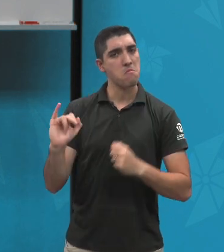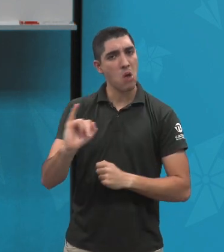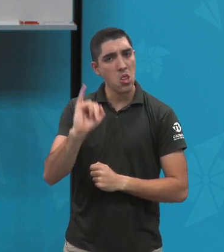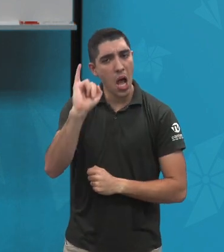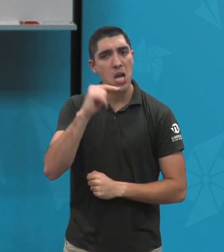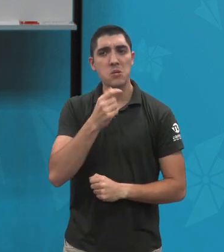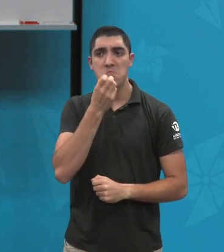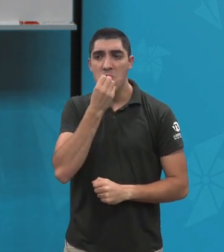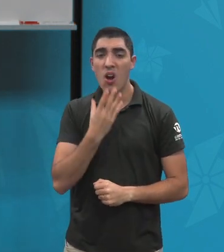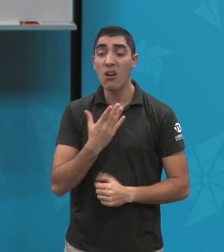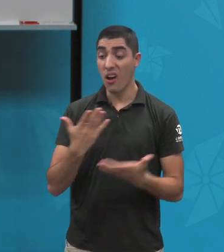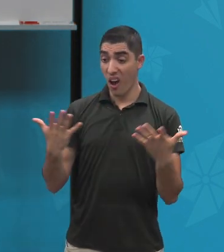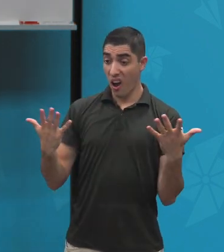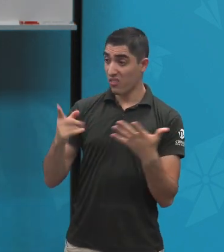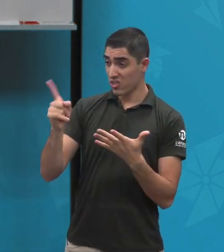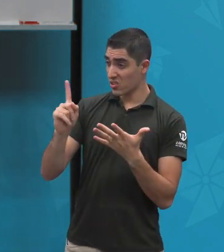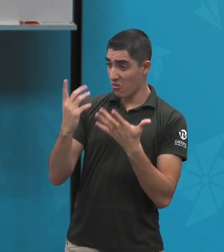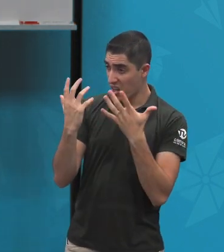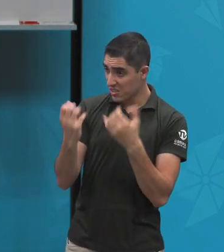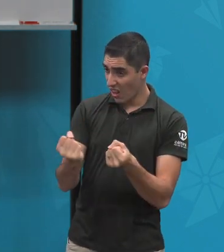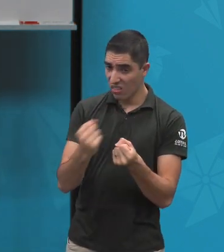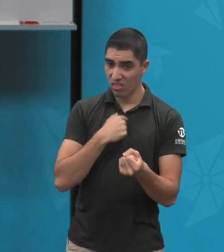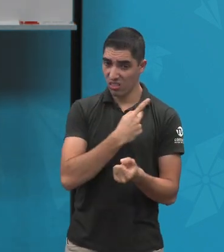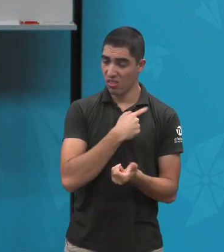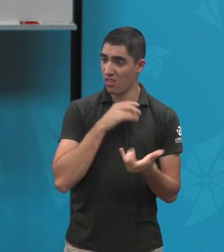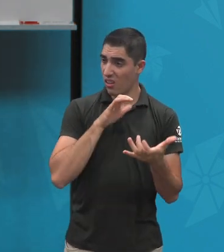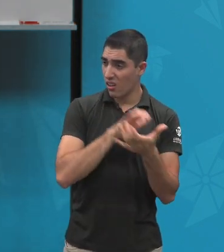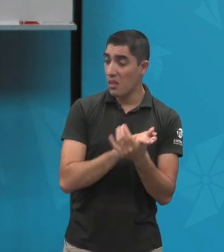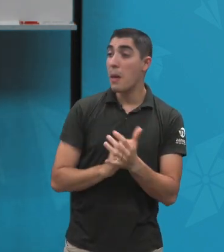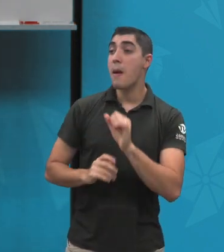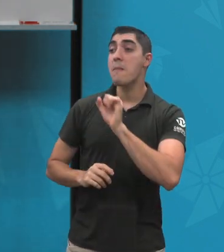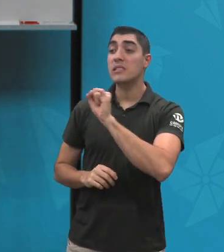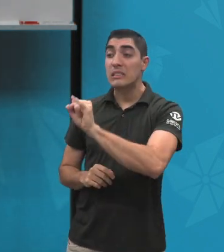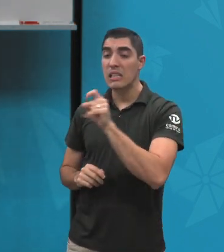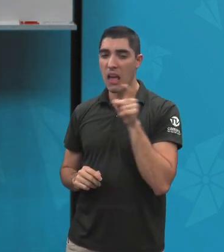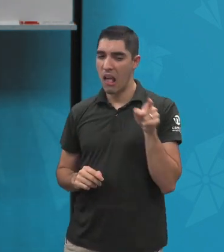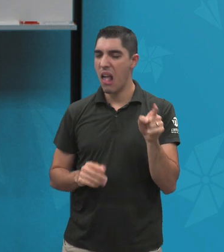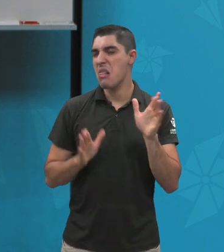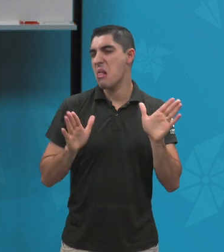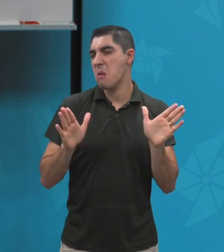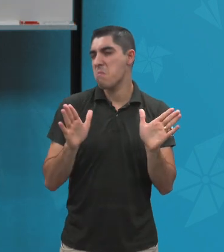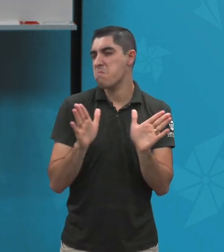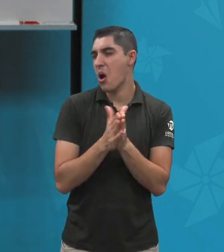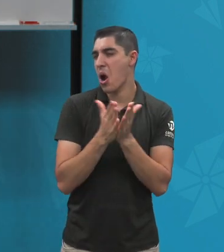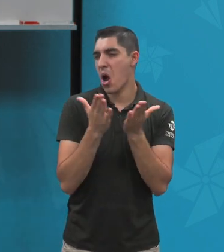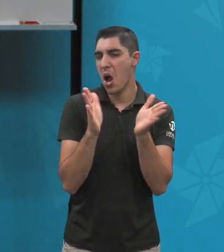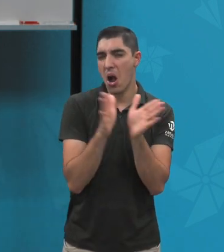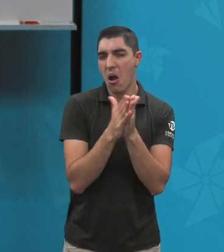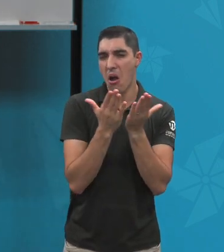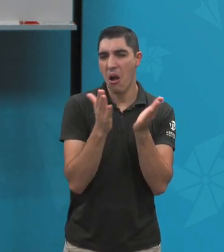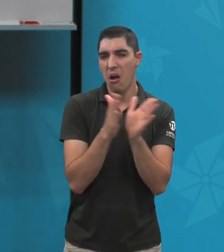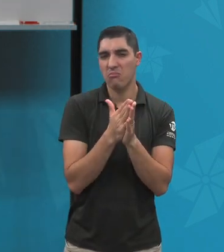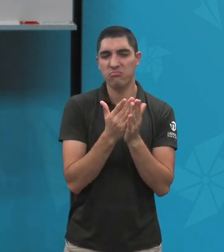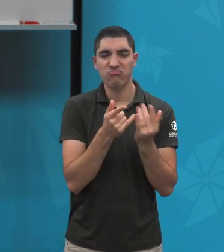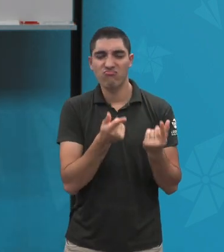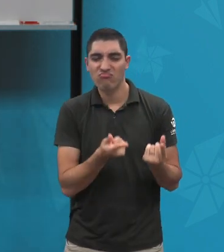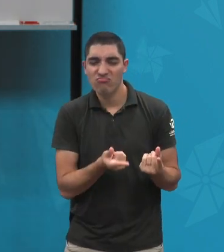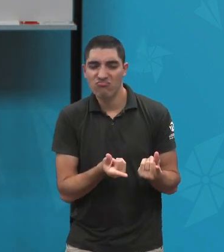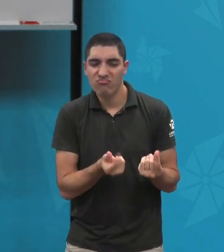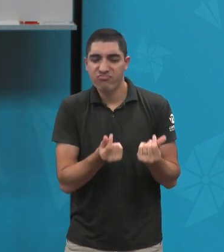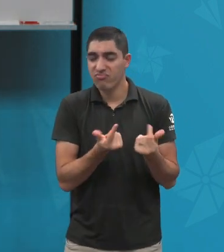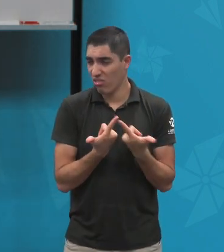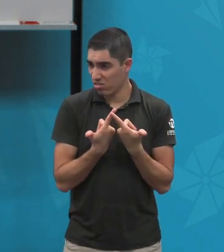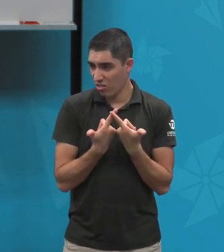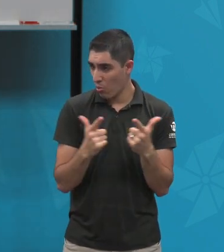contradição. Mas se você diz que ele é pobre do ponto de vista econômico, que ele não condiz com a